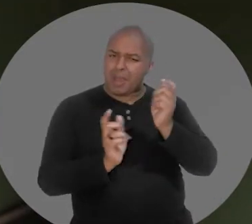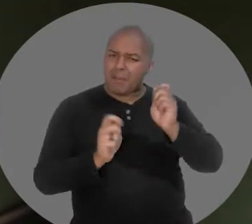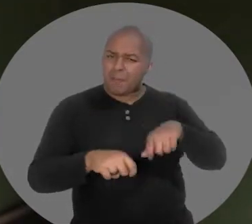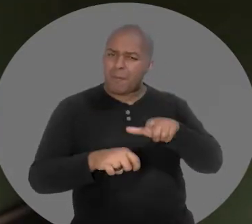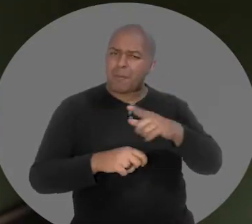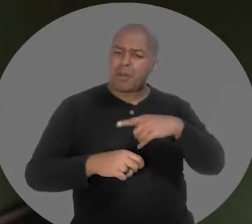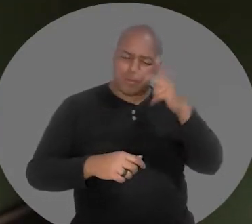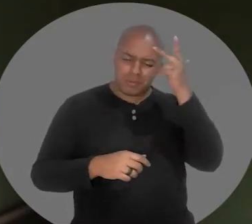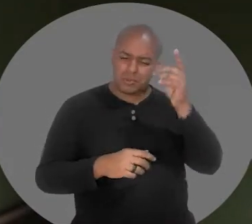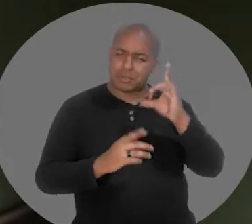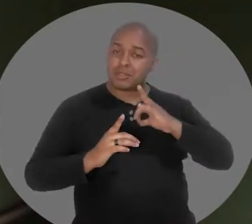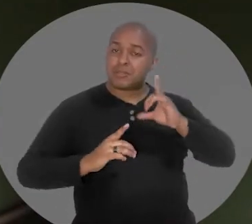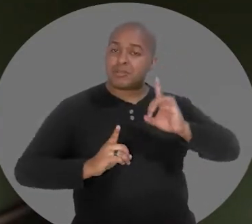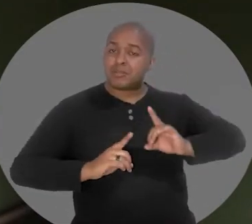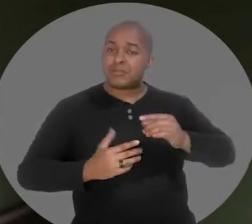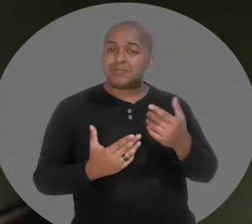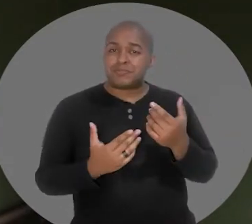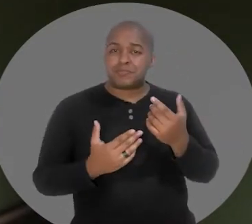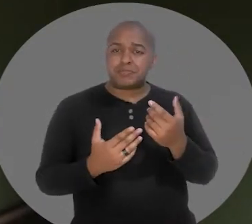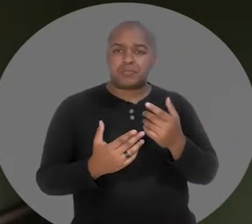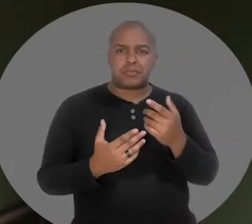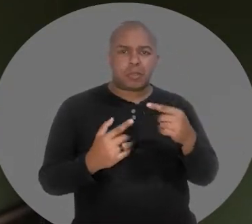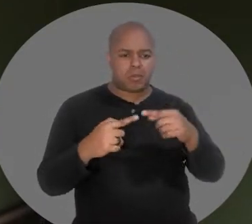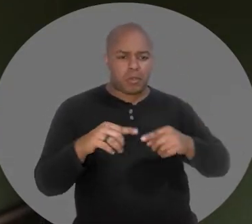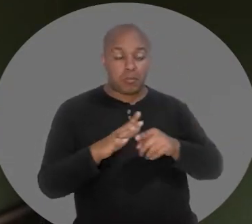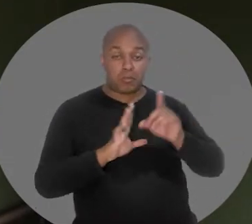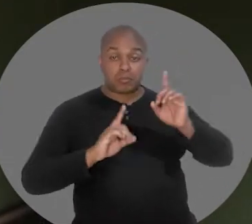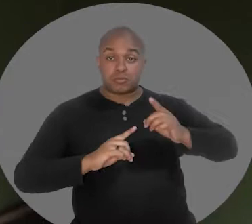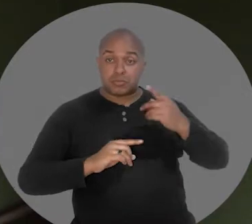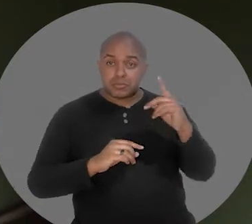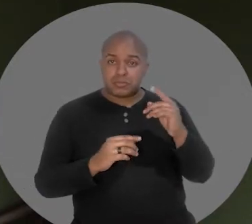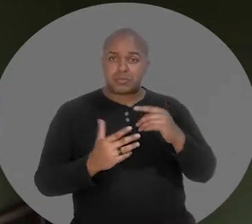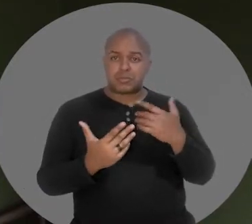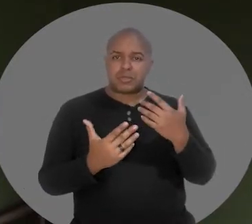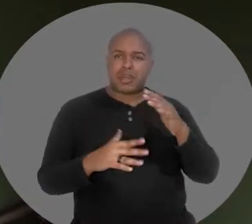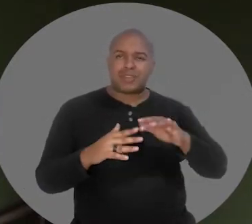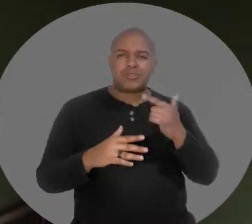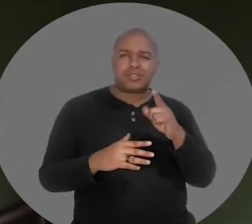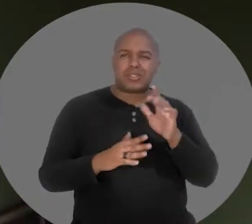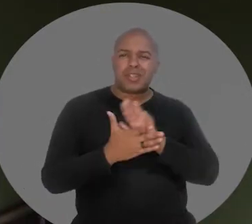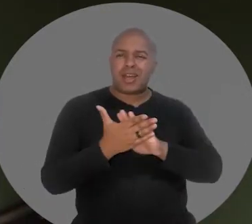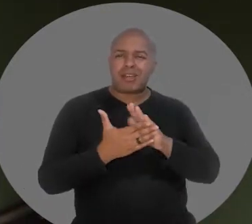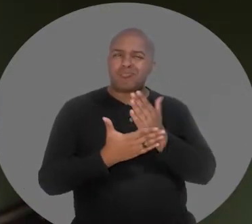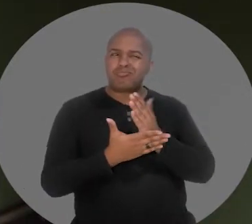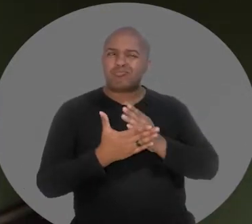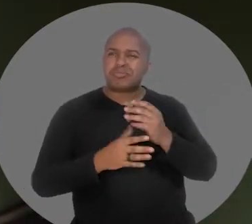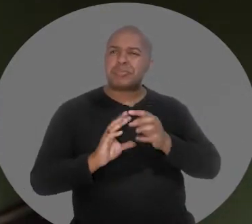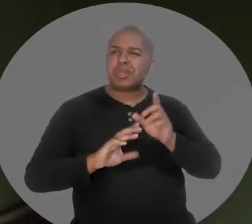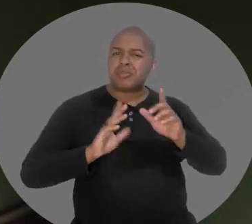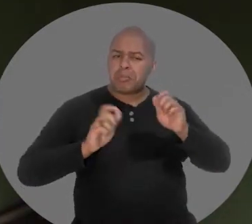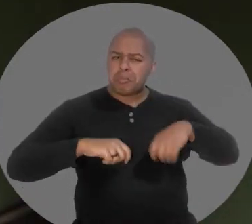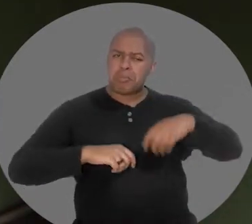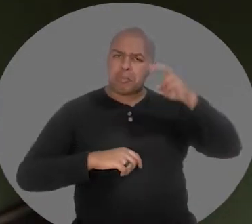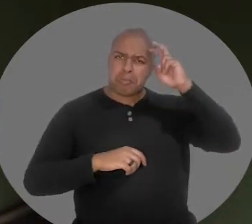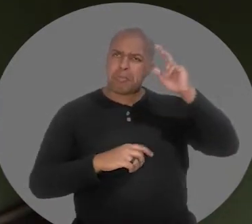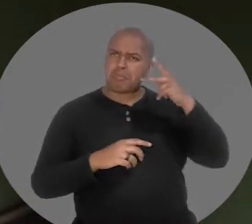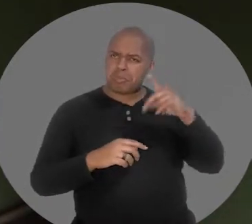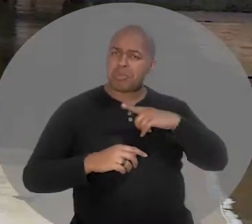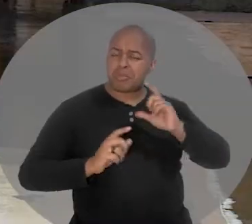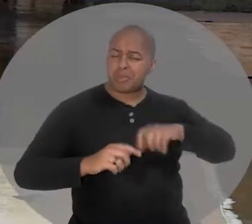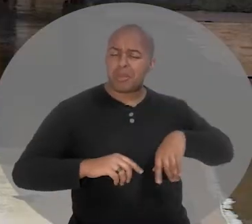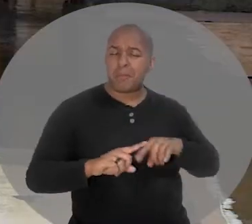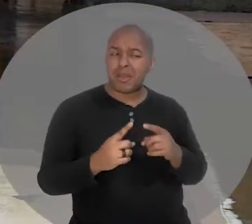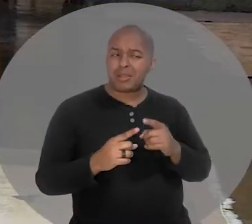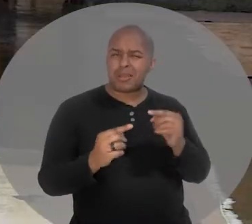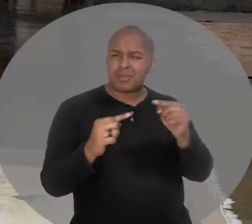nas possibilidades da pessoa com deficiência, pela deficiência, que não tinha nada a ver com a capacidade intelectual